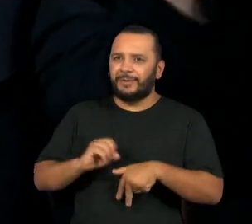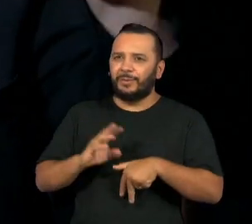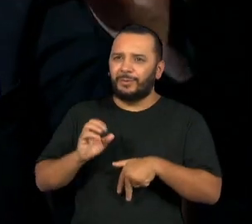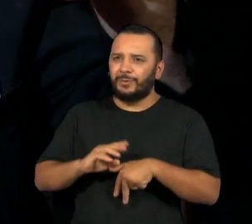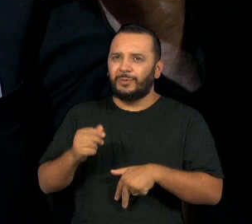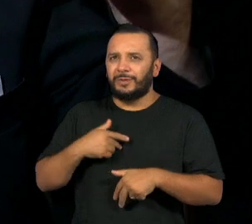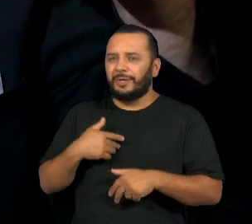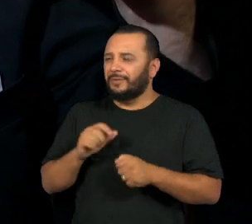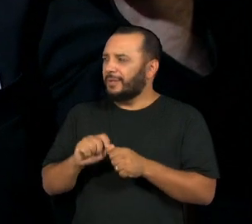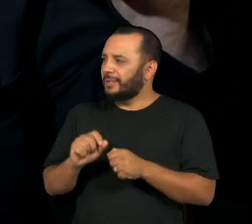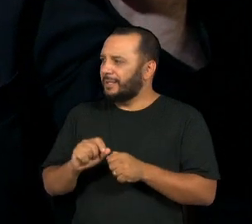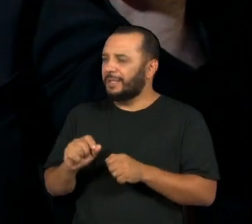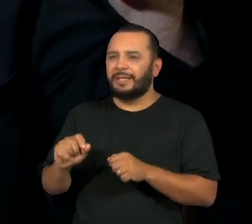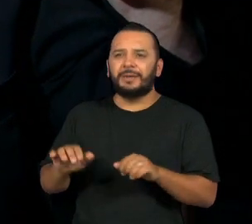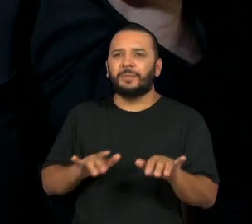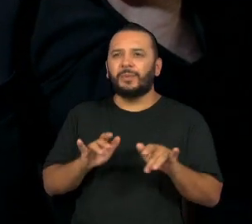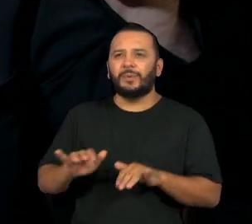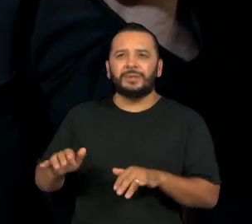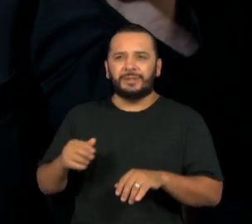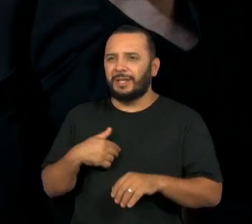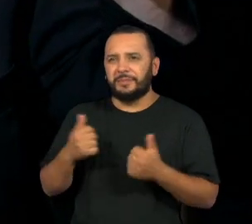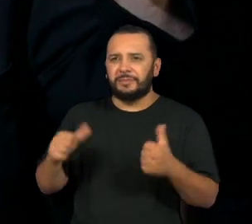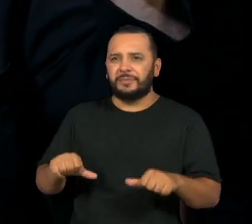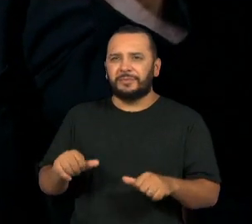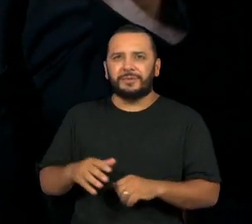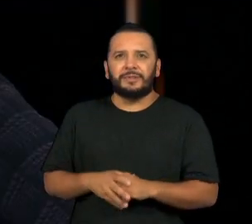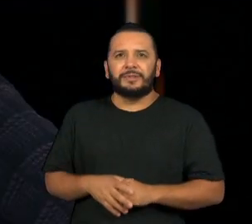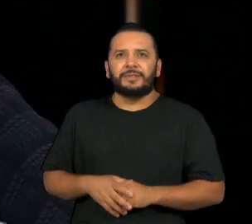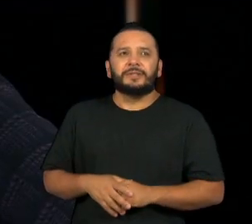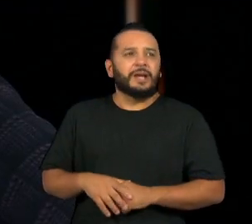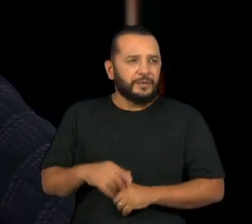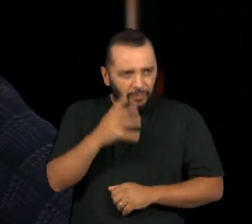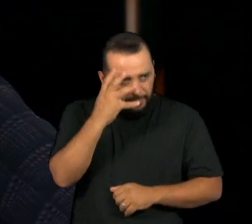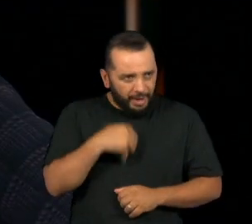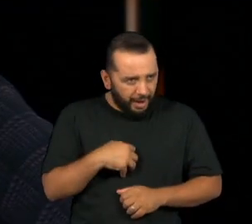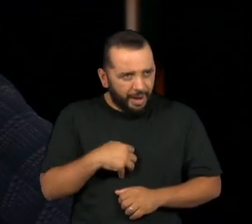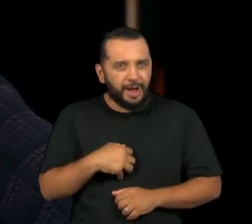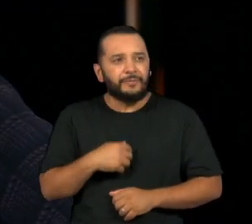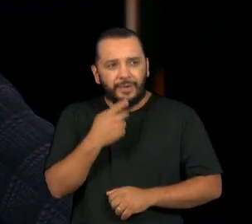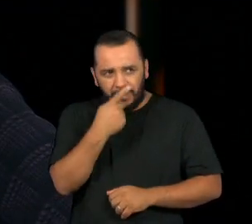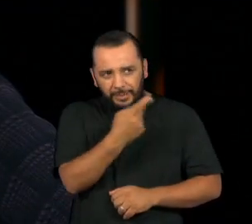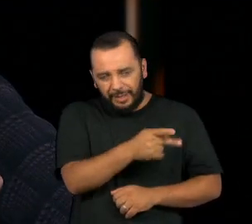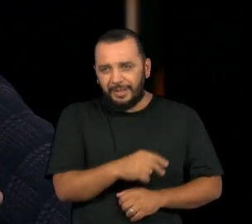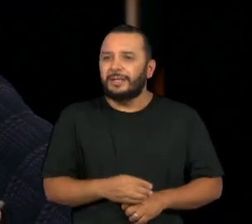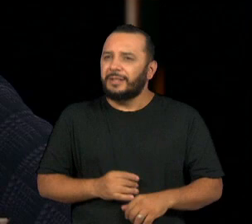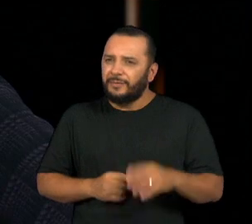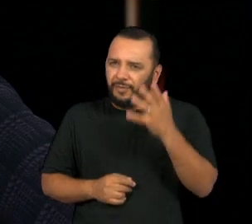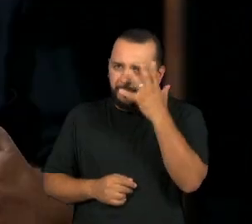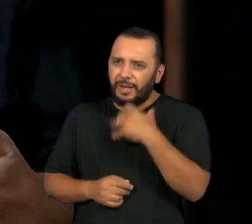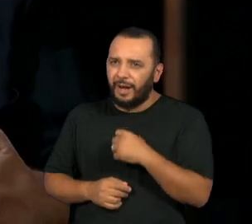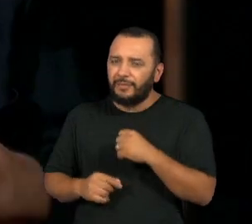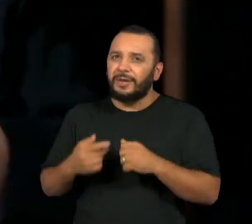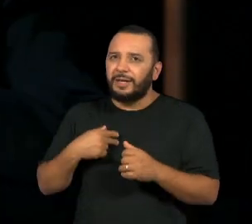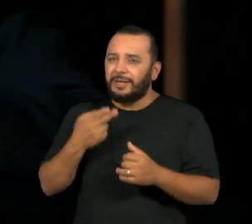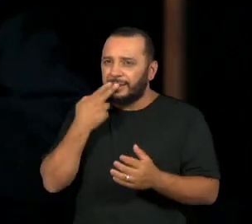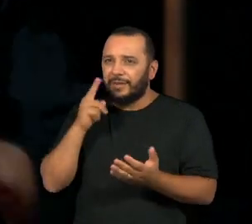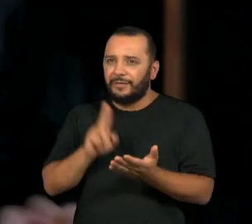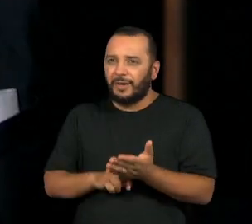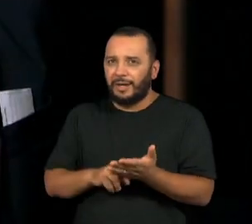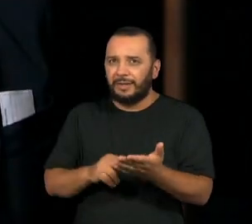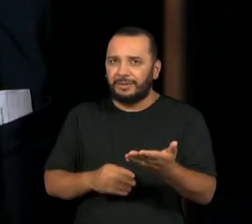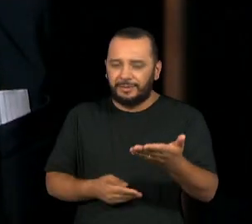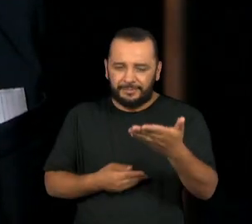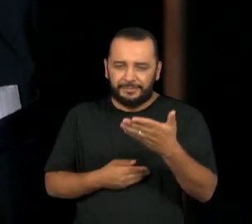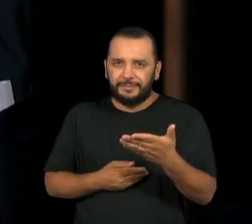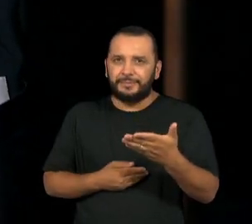trilha, não fiz. E aí... Ficou chateado, foi falar para ele falou... Ele escreveu uma carta para mim. A carta dele foi